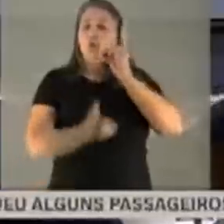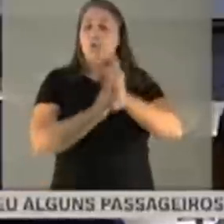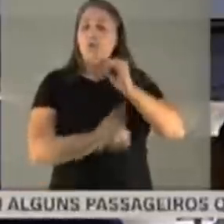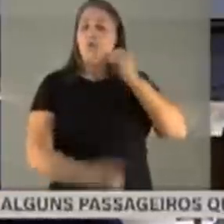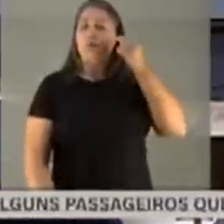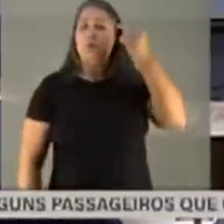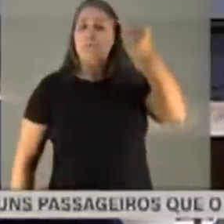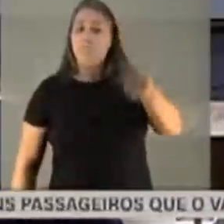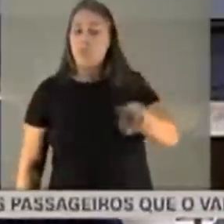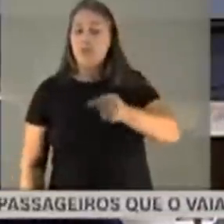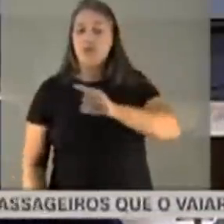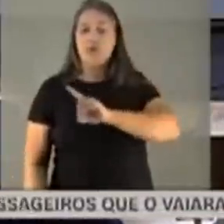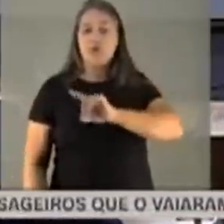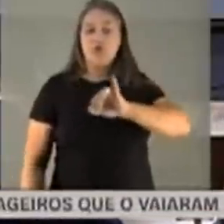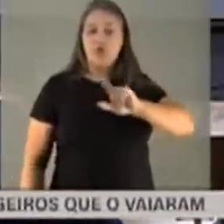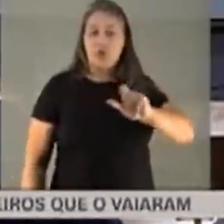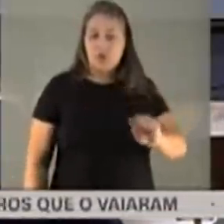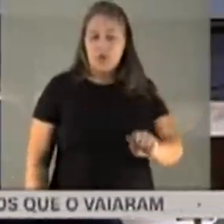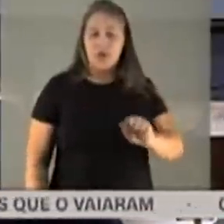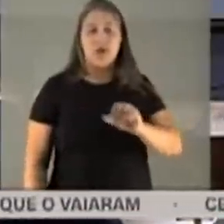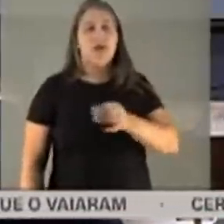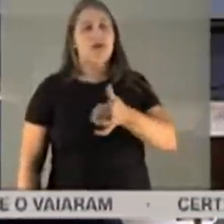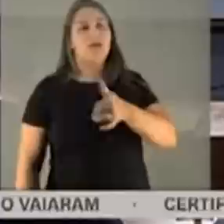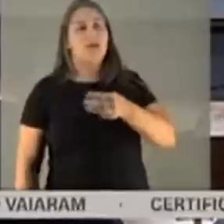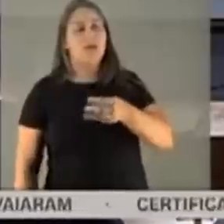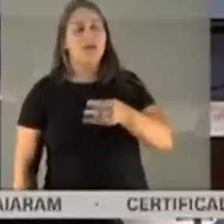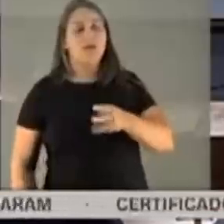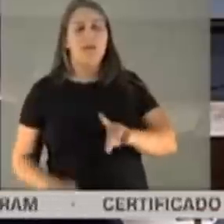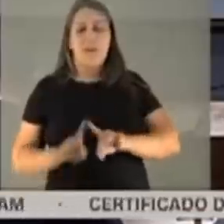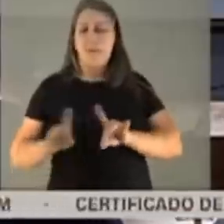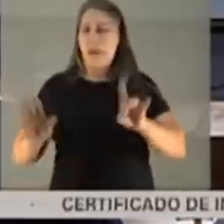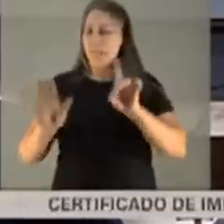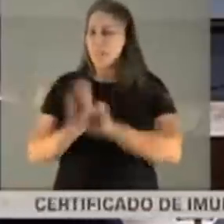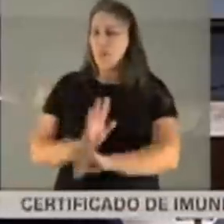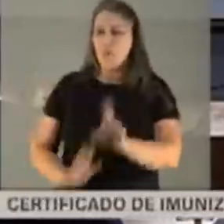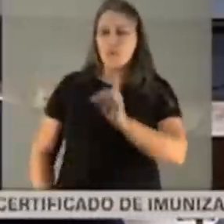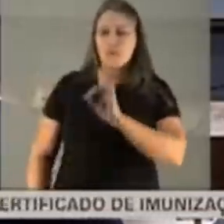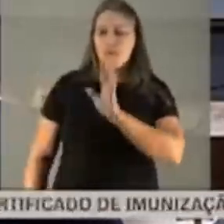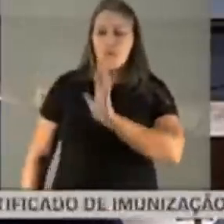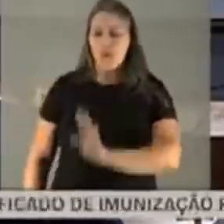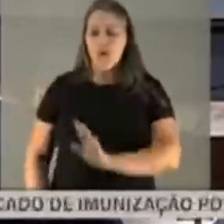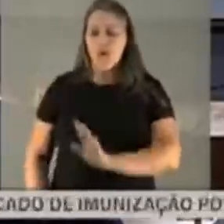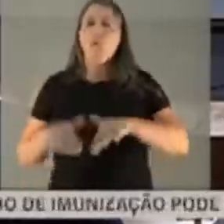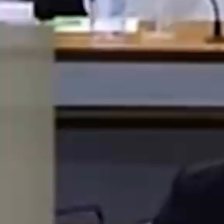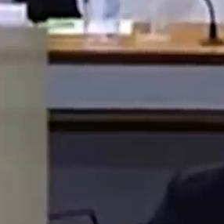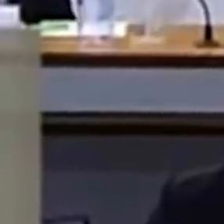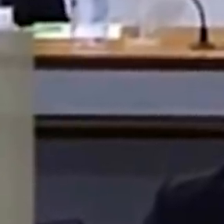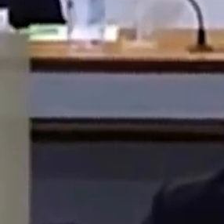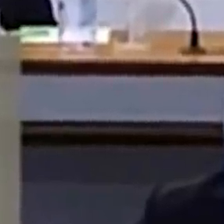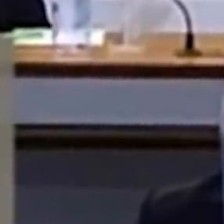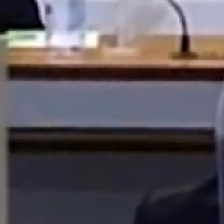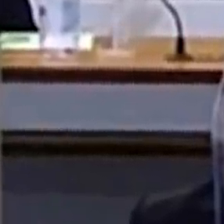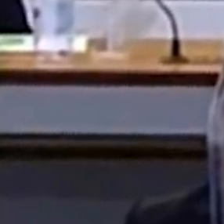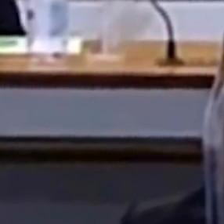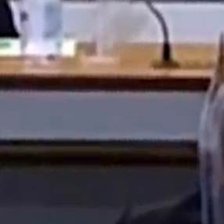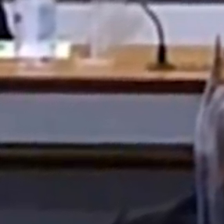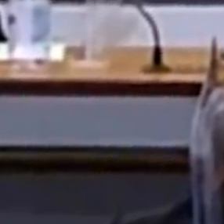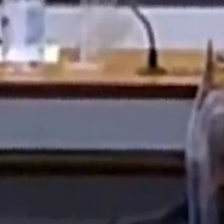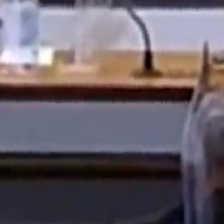No dia 13, uma primeira pista apresentada para o Fio... Não, pergunta não é essa. Que argumentos o governador utilizou na reunião